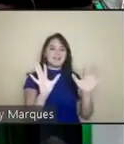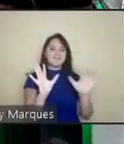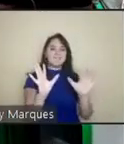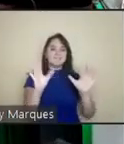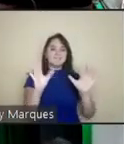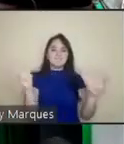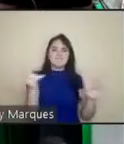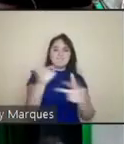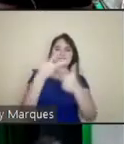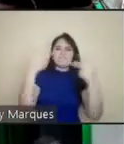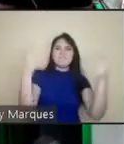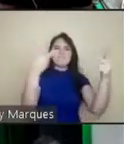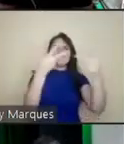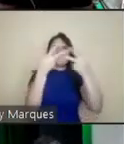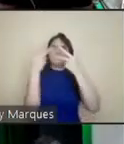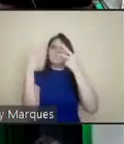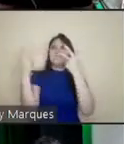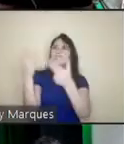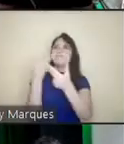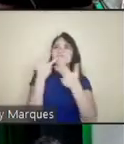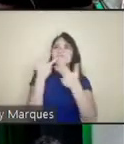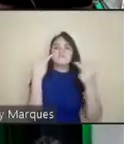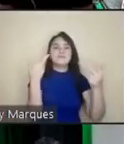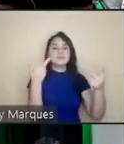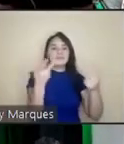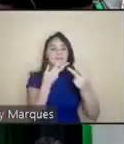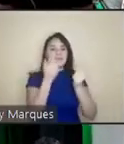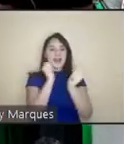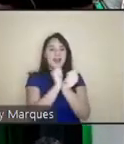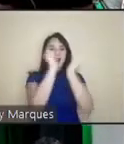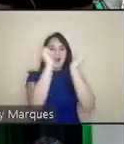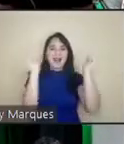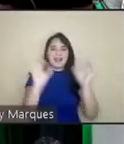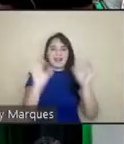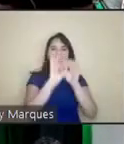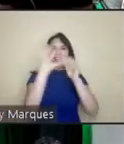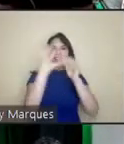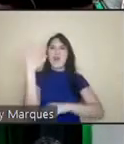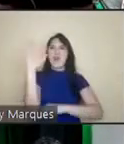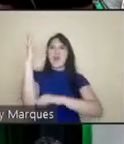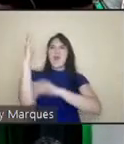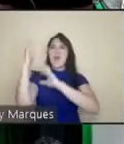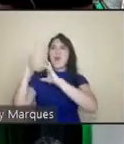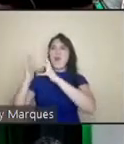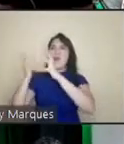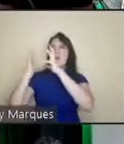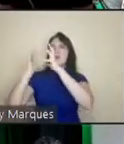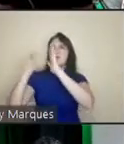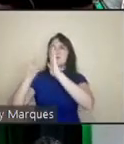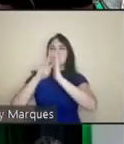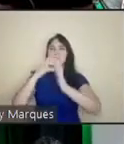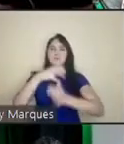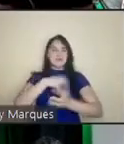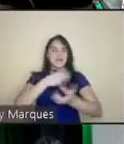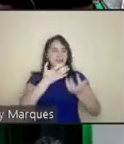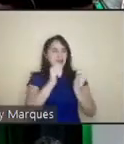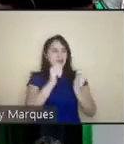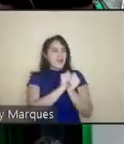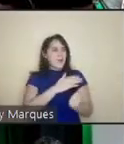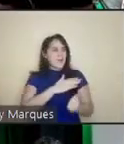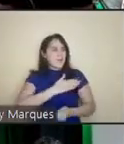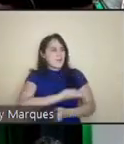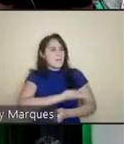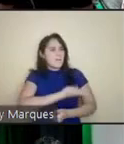espora em busca de alforria. Coqueiro da Bahia, quero ver meu bem agora, quer ir mais eu vamo, quer ir mais eu vambora, quer ir mais eu